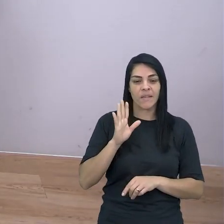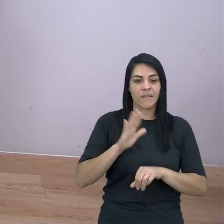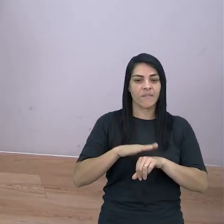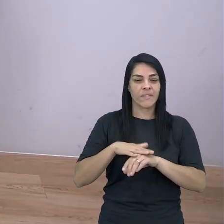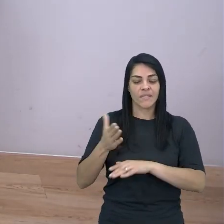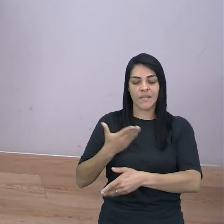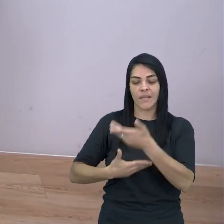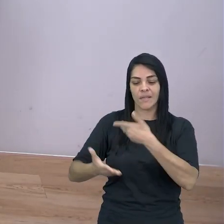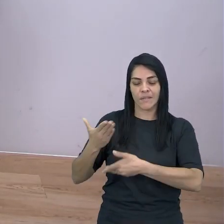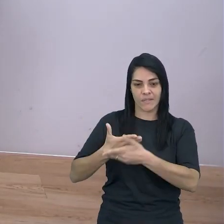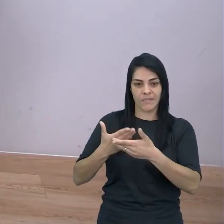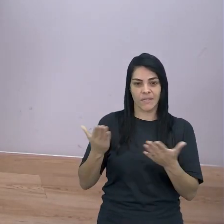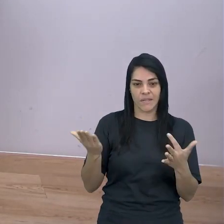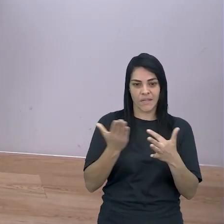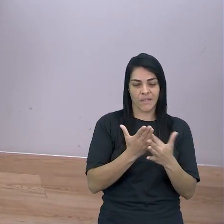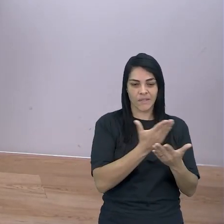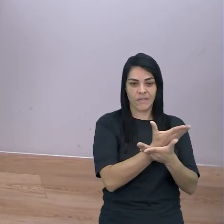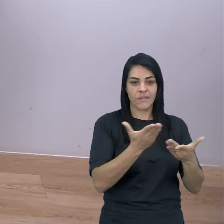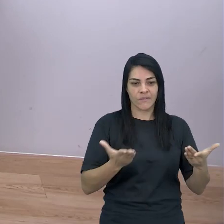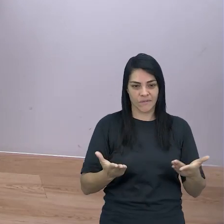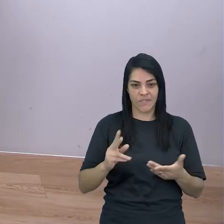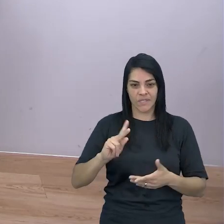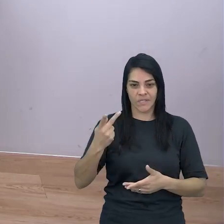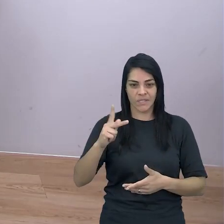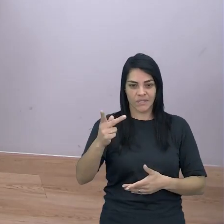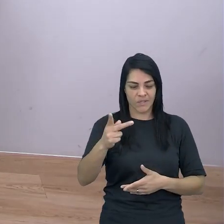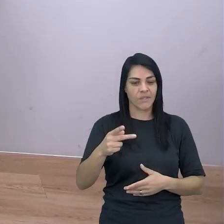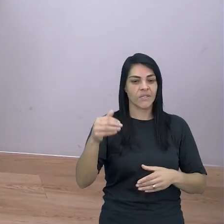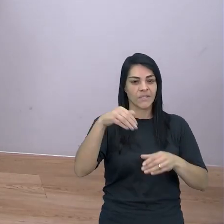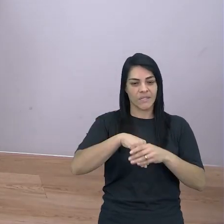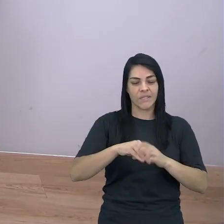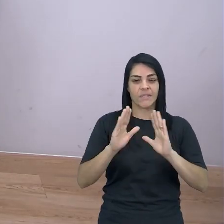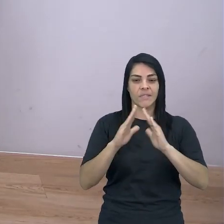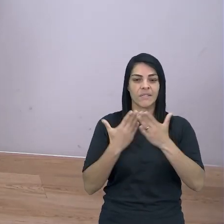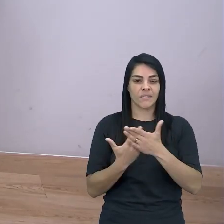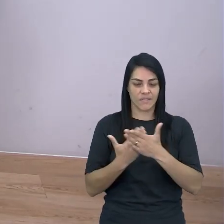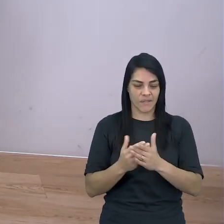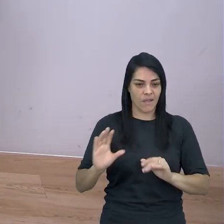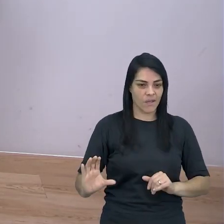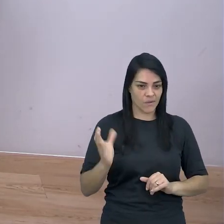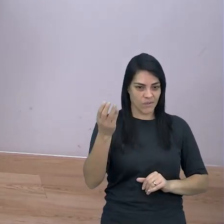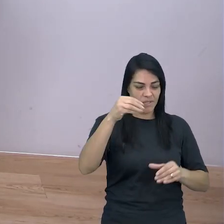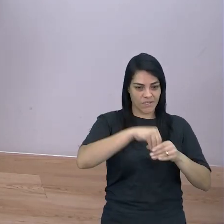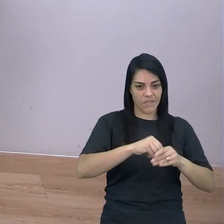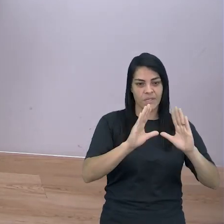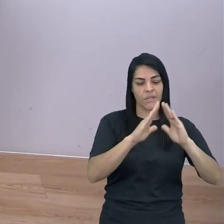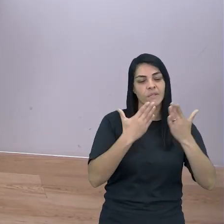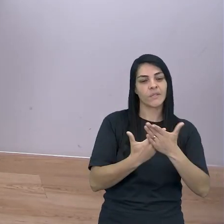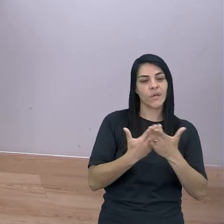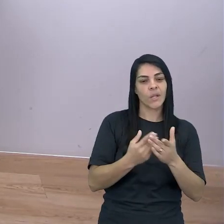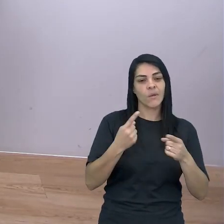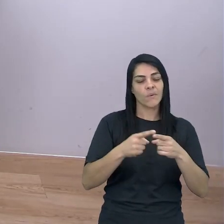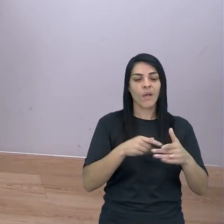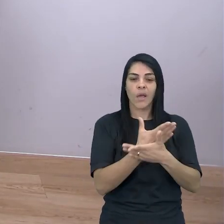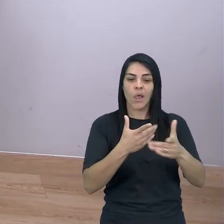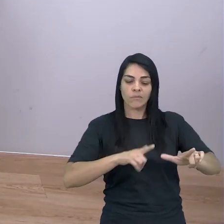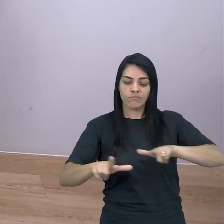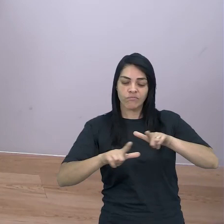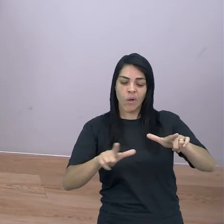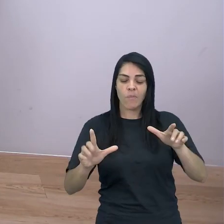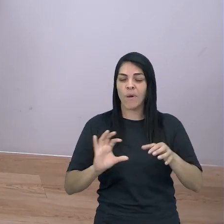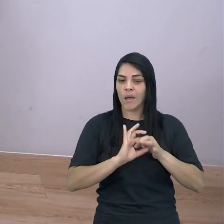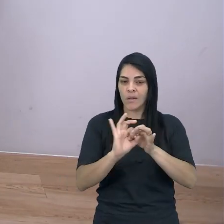troca entre vocês, os pares aí na escola. Isso acontece aí na escola? Porque assim, aqui a gente trabalha junto,